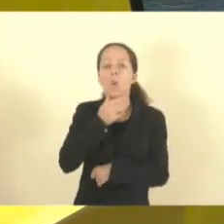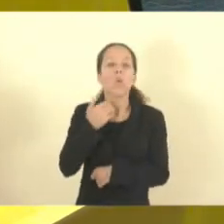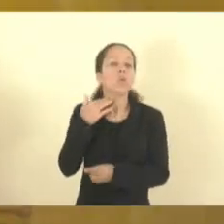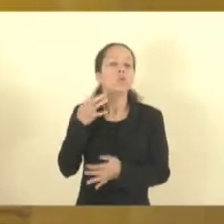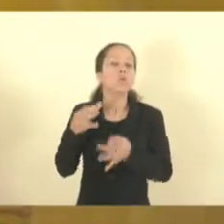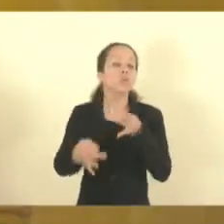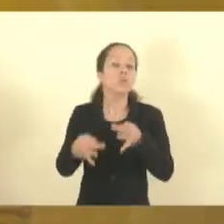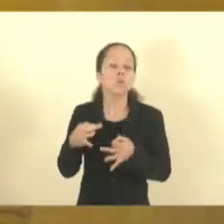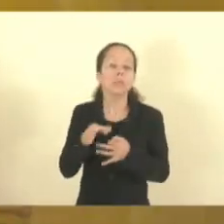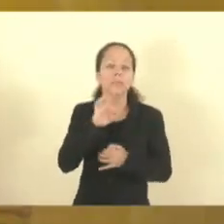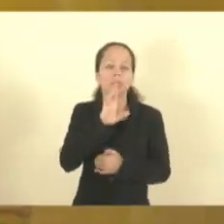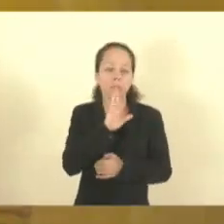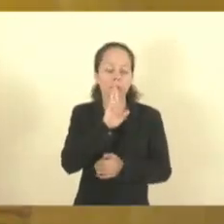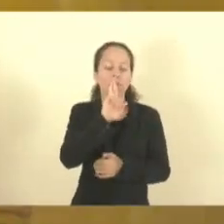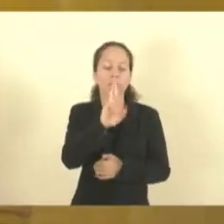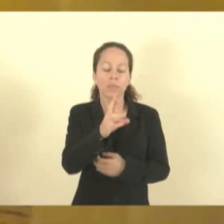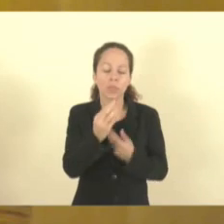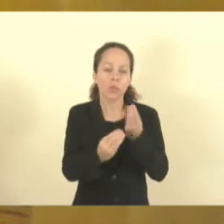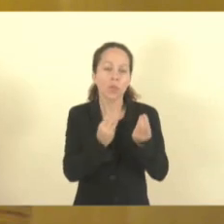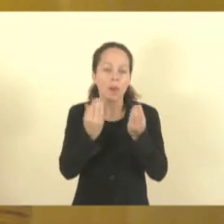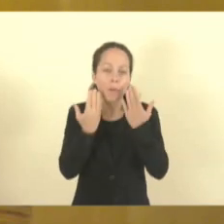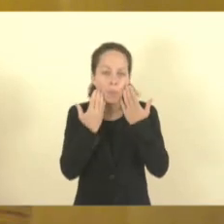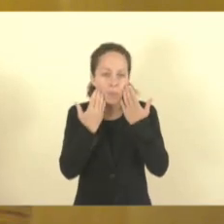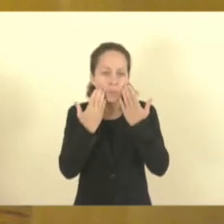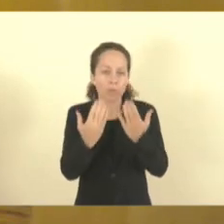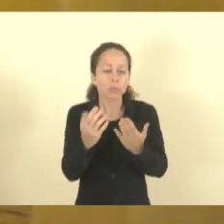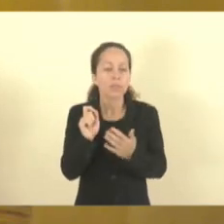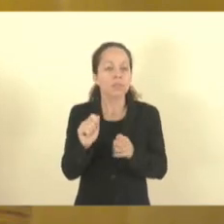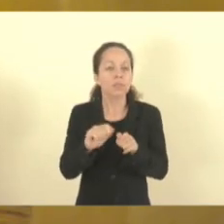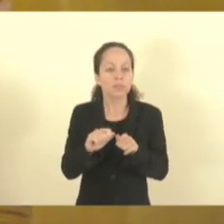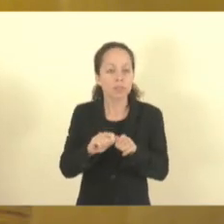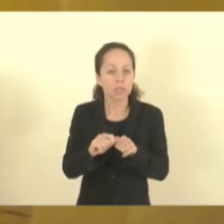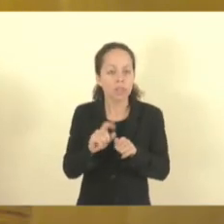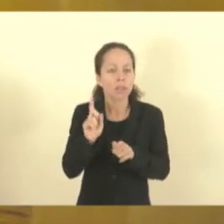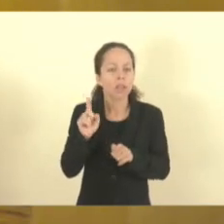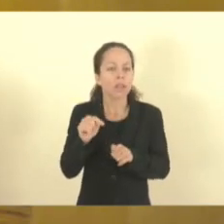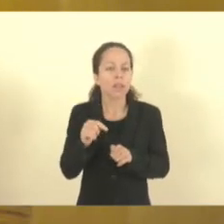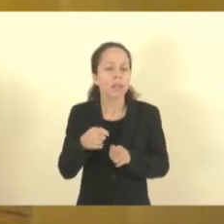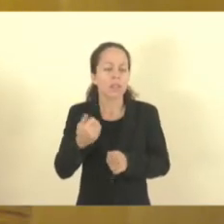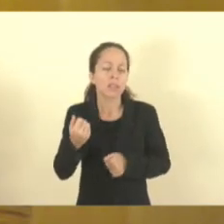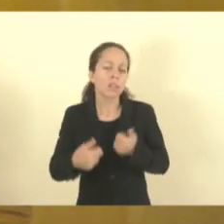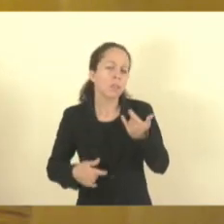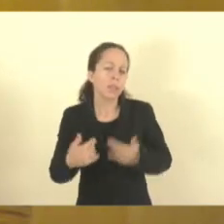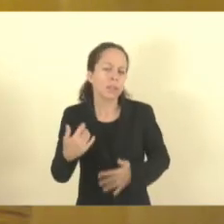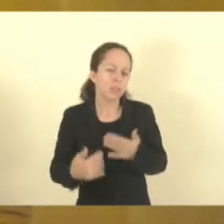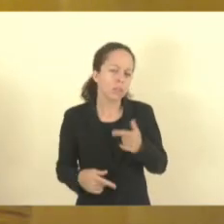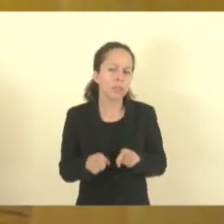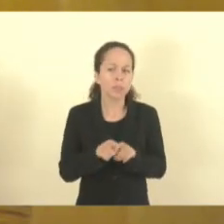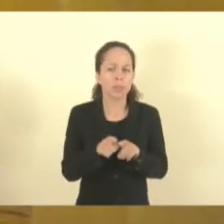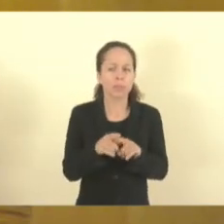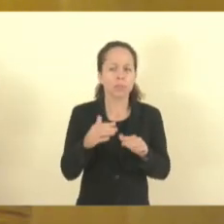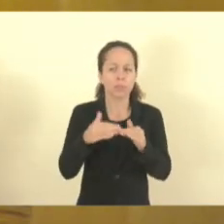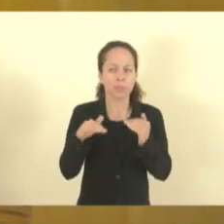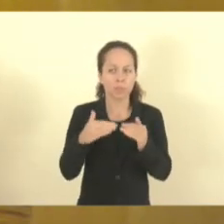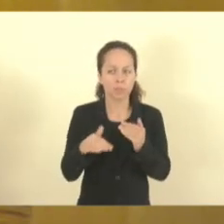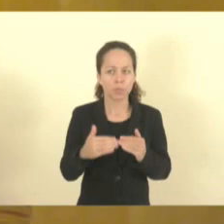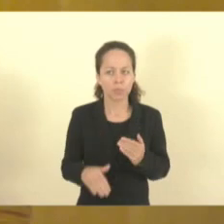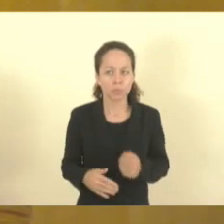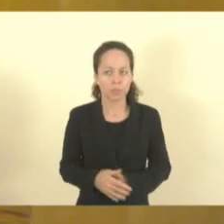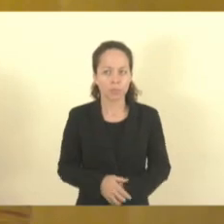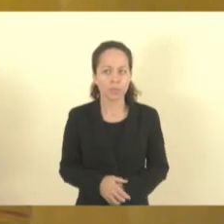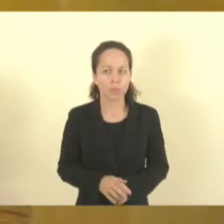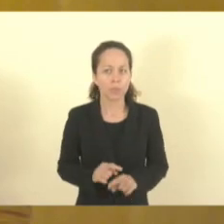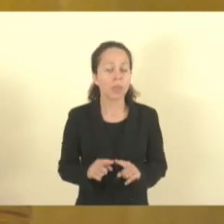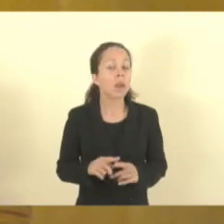respostas dessa apresentação que foi feita pela Desportiva de argumentações e contra-argumentações. Acontece